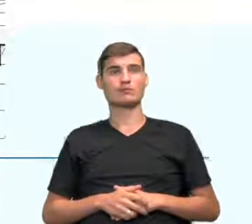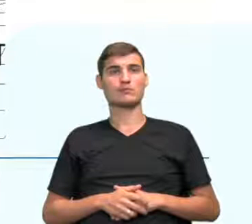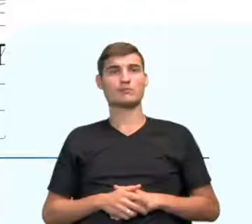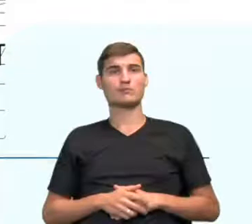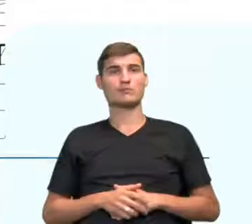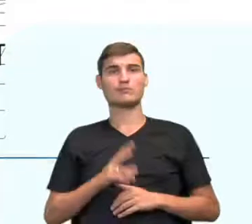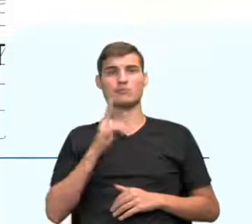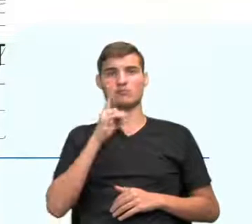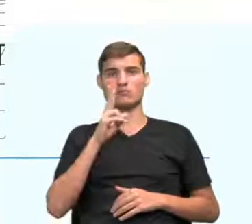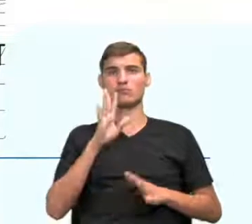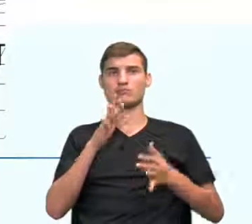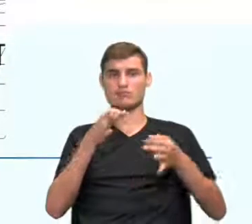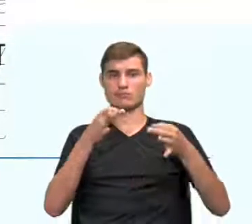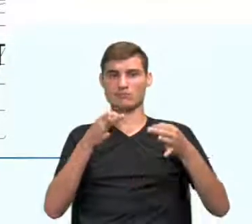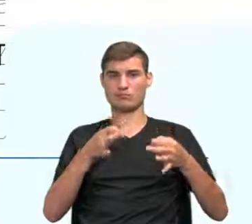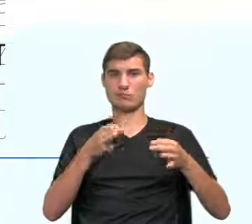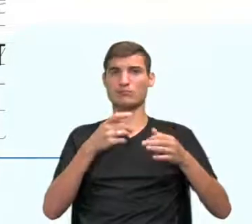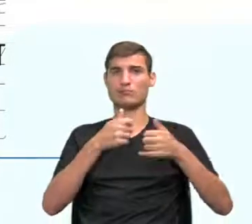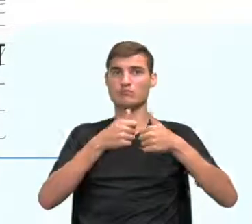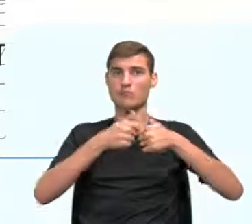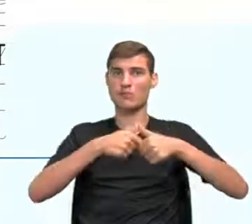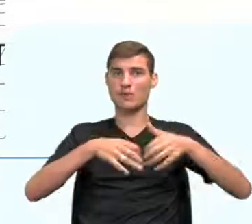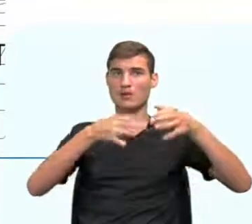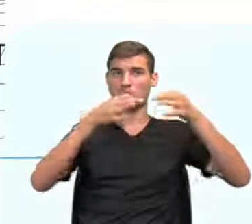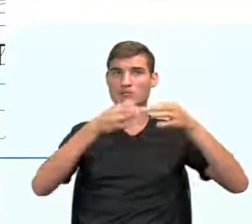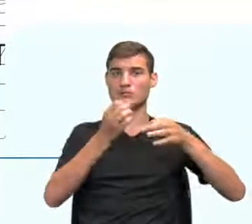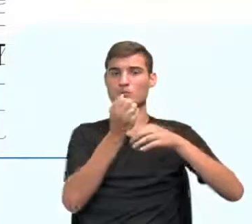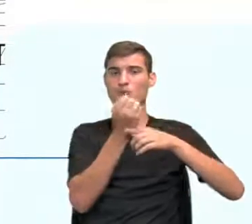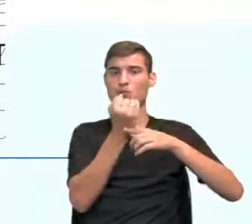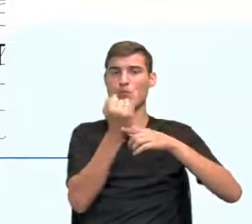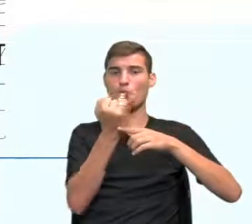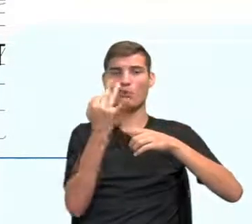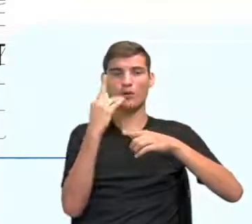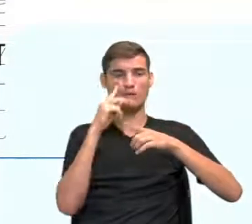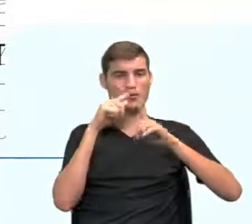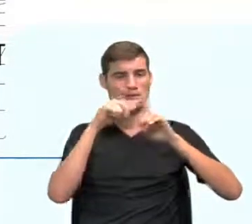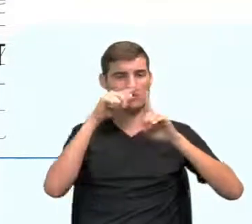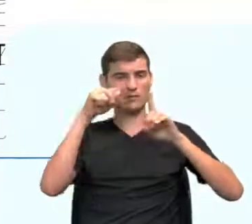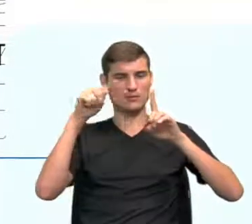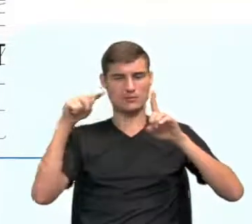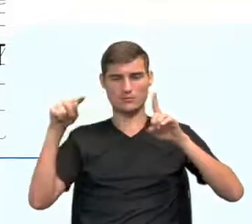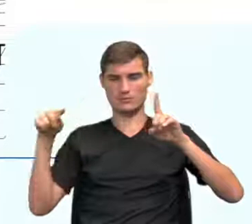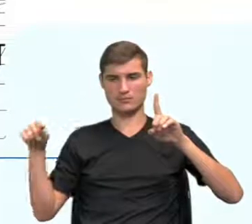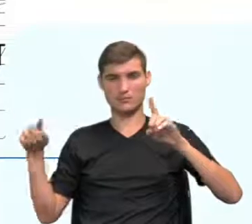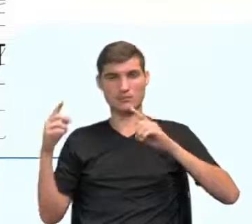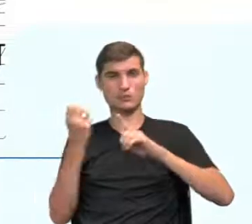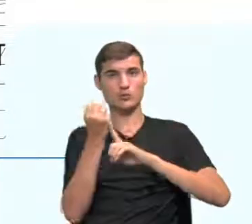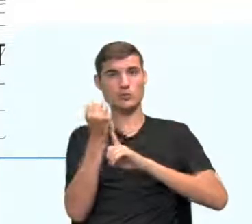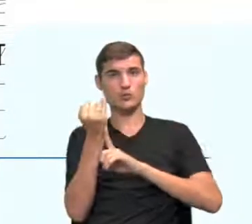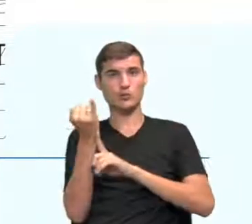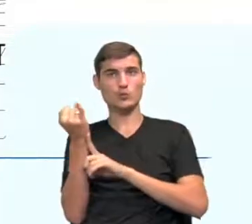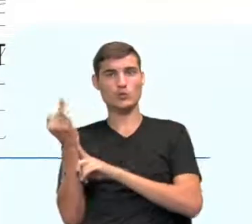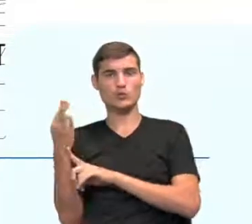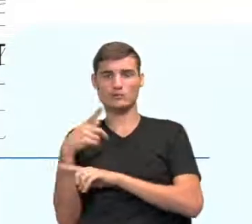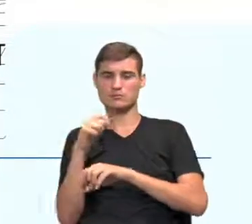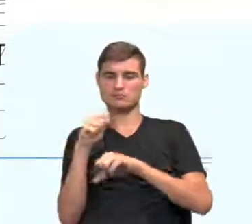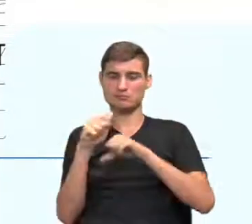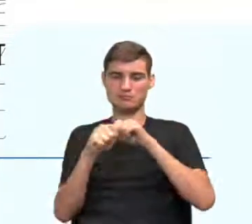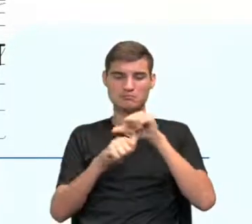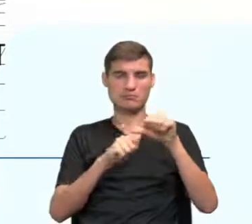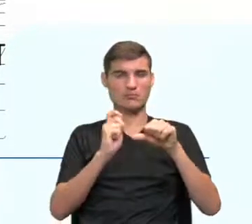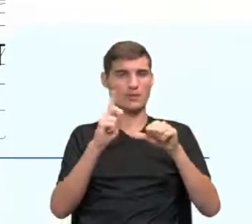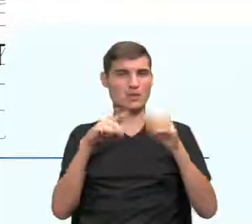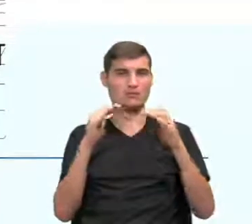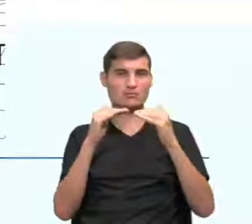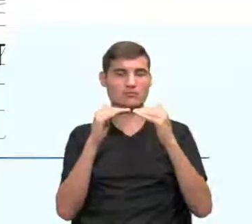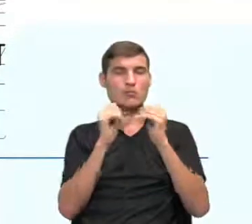você está vendo que eu tenho inúmeros níveis aqui. E esse nível, ele varia de acordo com